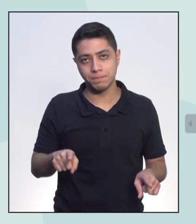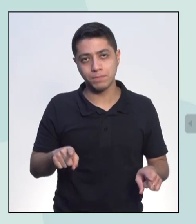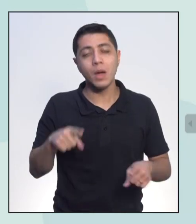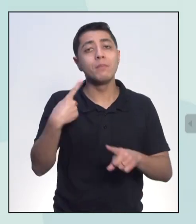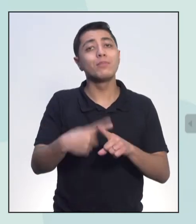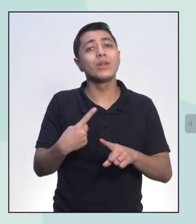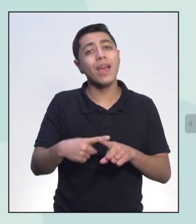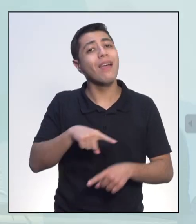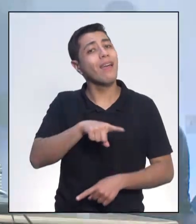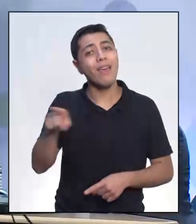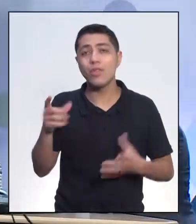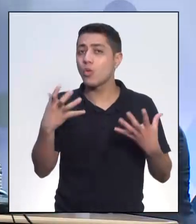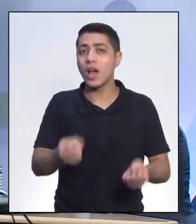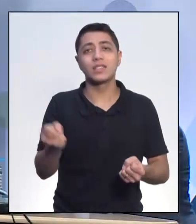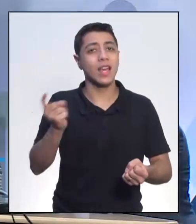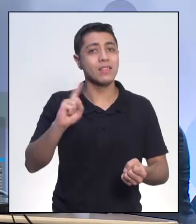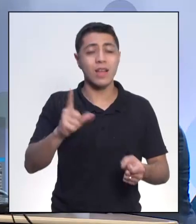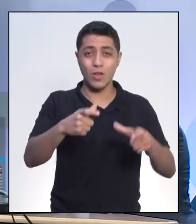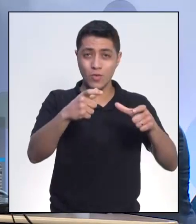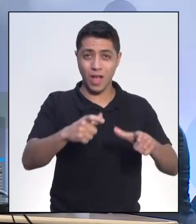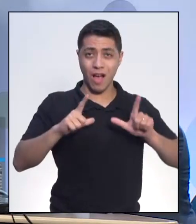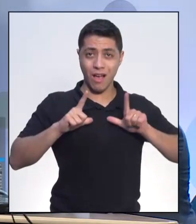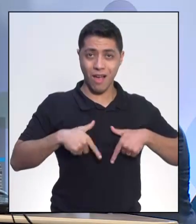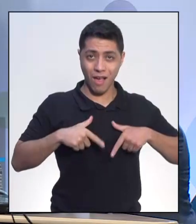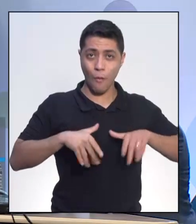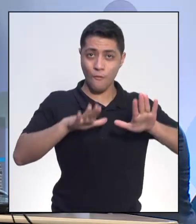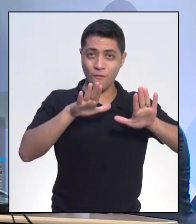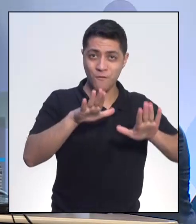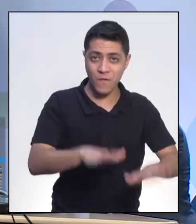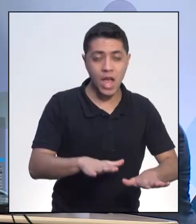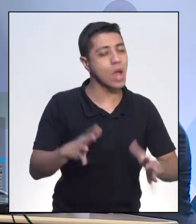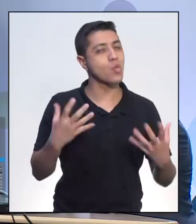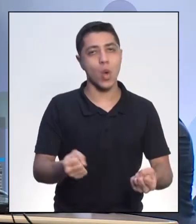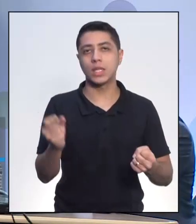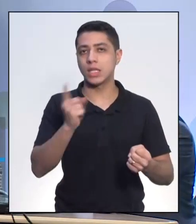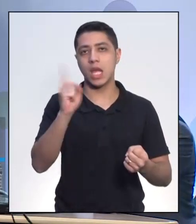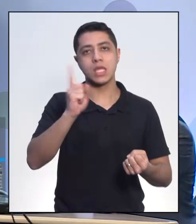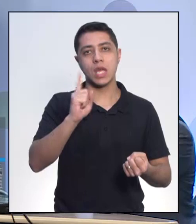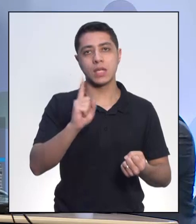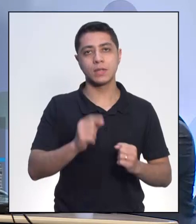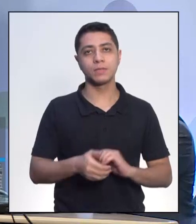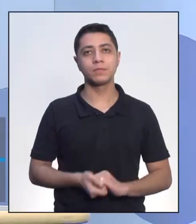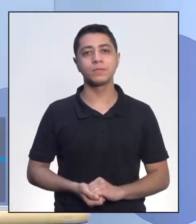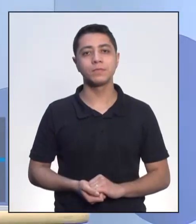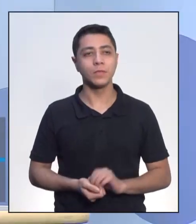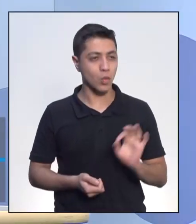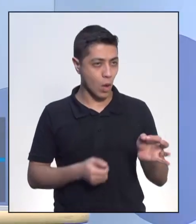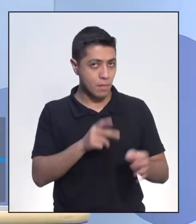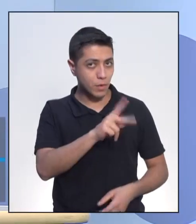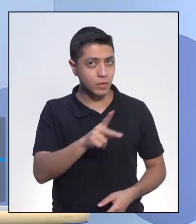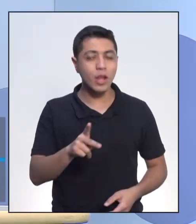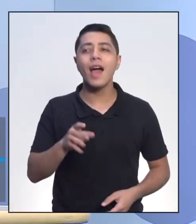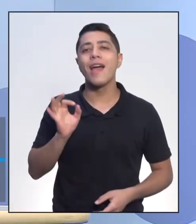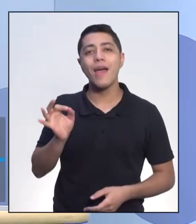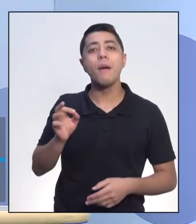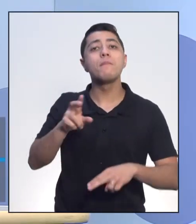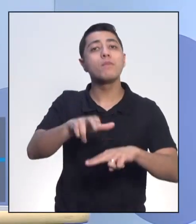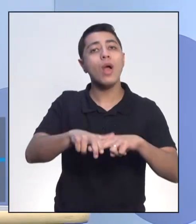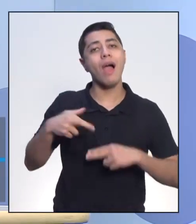o território de Israel fique nesta região aqui, né, professor? É, porque por conta dos conflitos